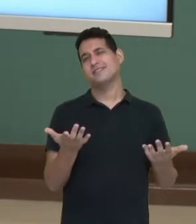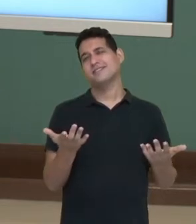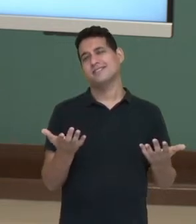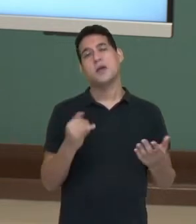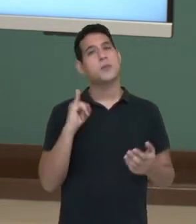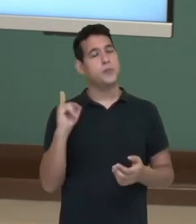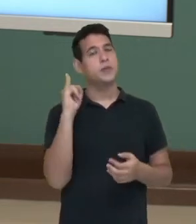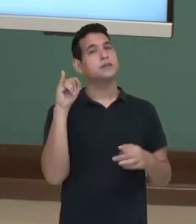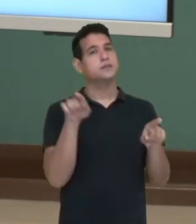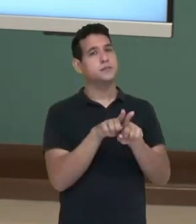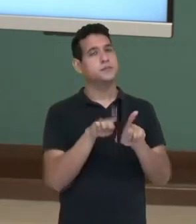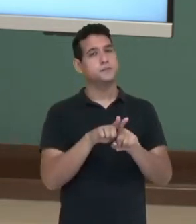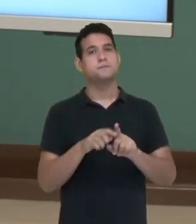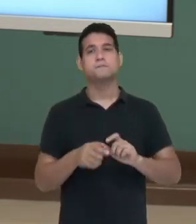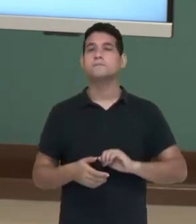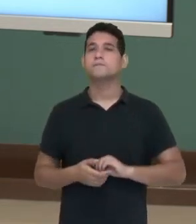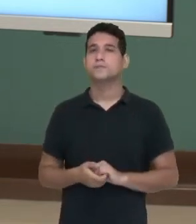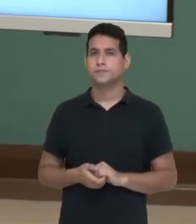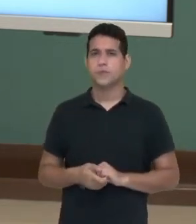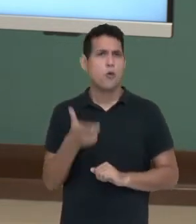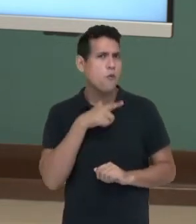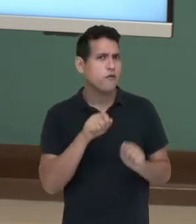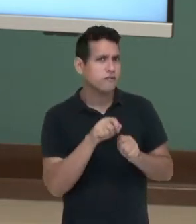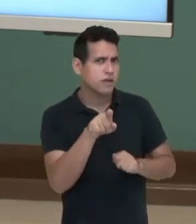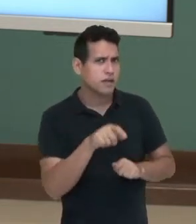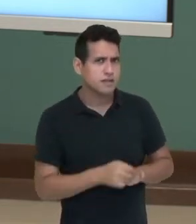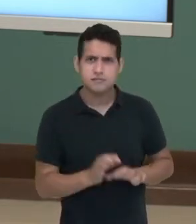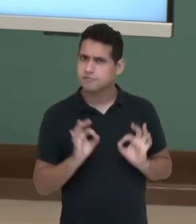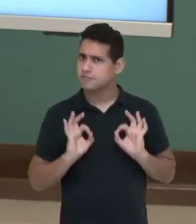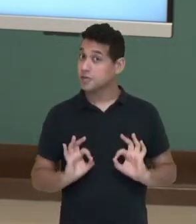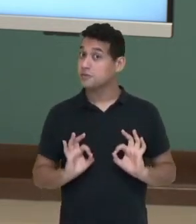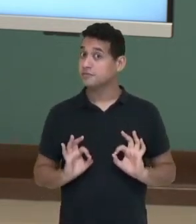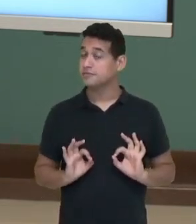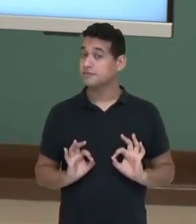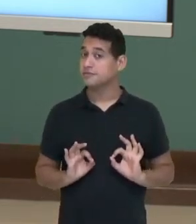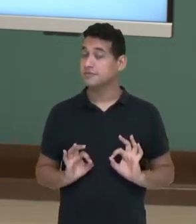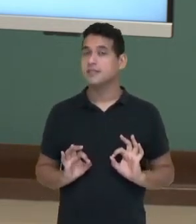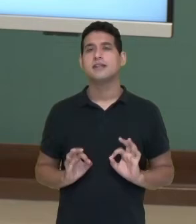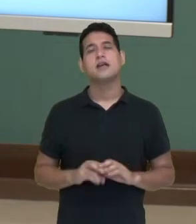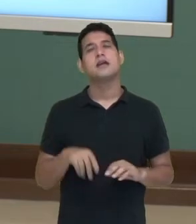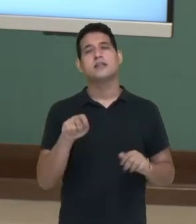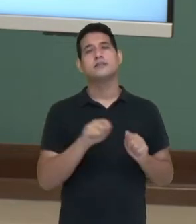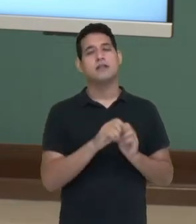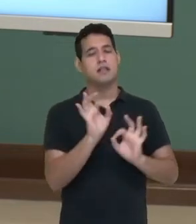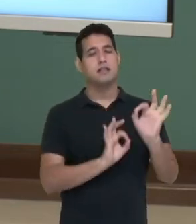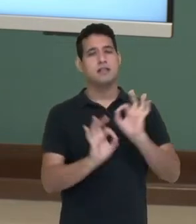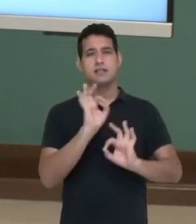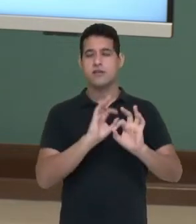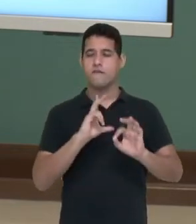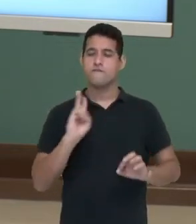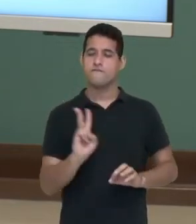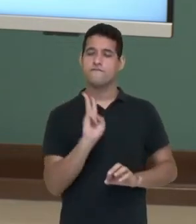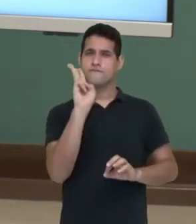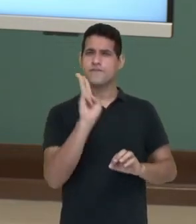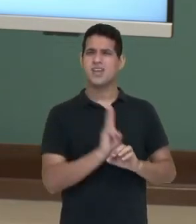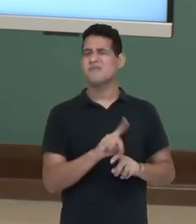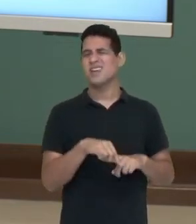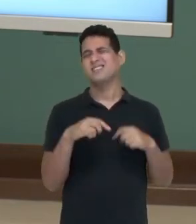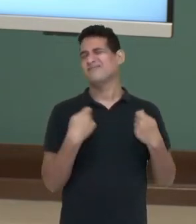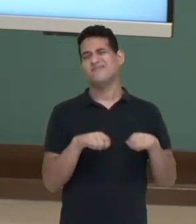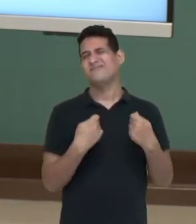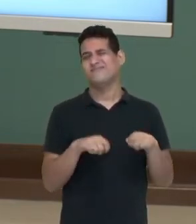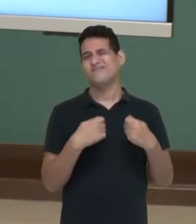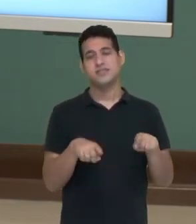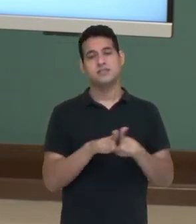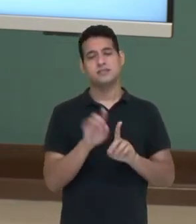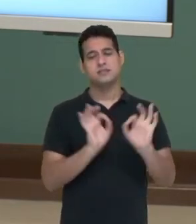bem importante, tá bom? Conseguiu? Deu certo o seu? Aqui ele montou a tabelinha com os valores, né? Mas não há necessidade de